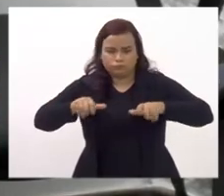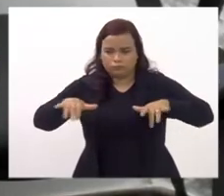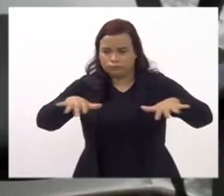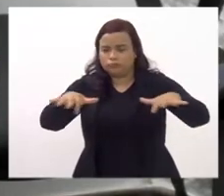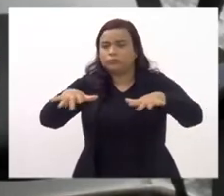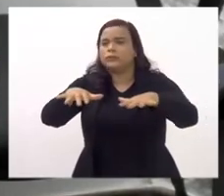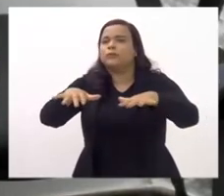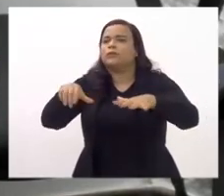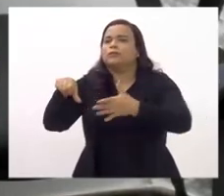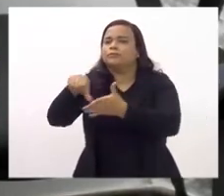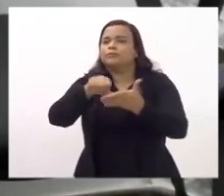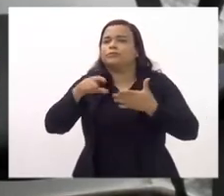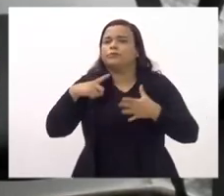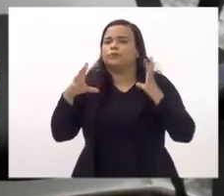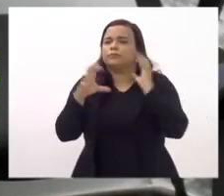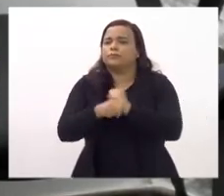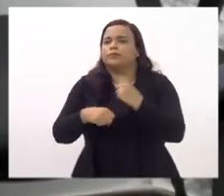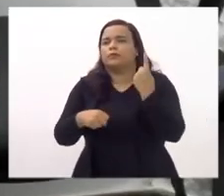os dados de